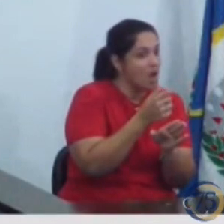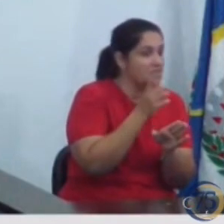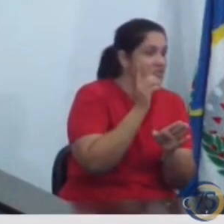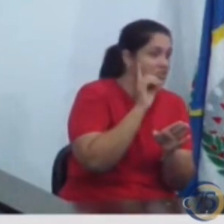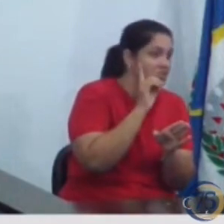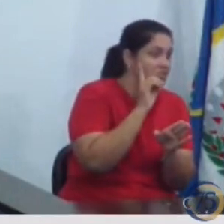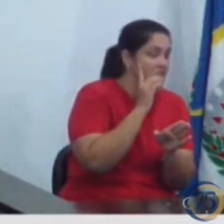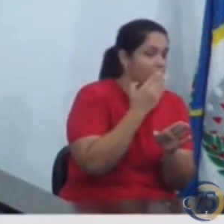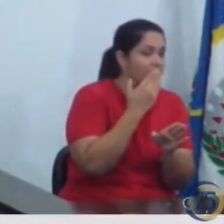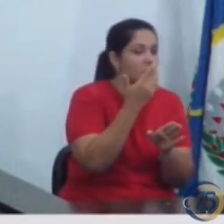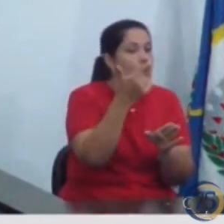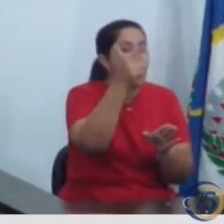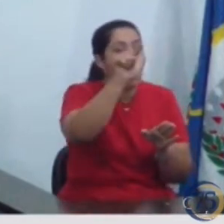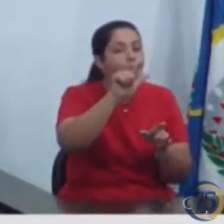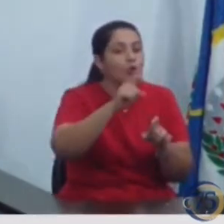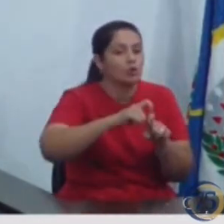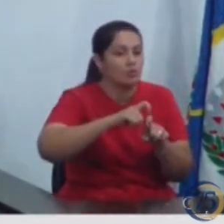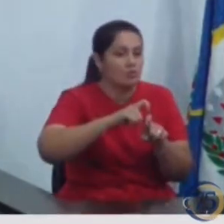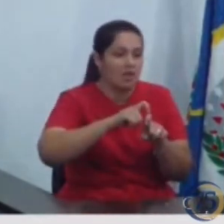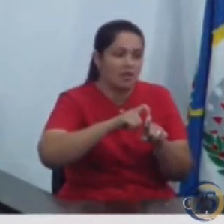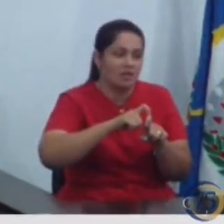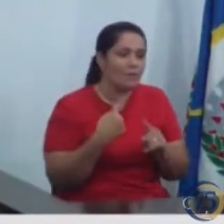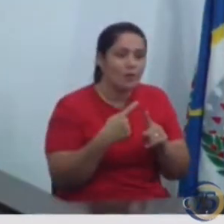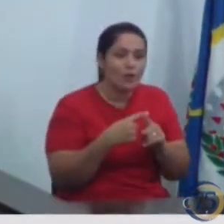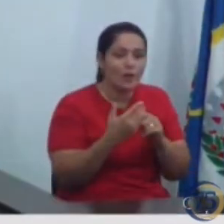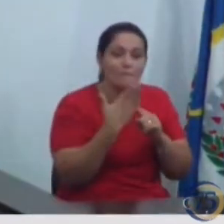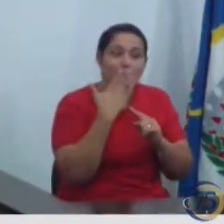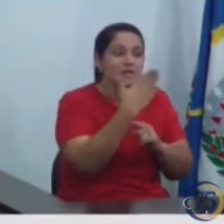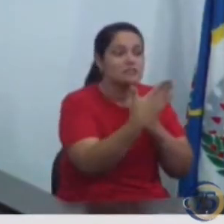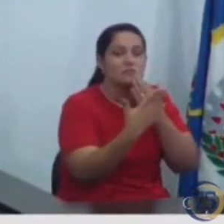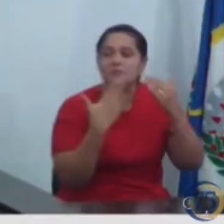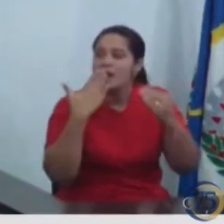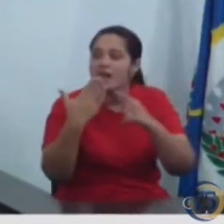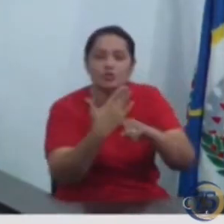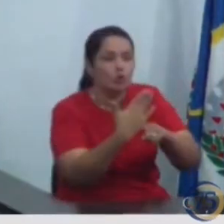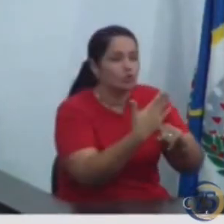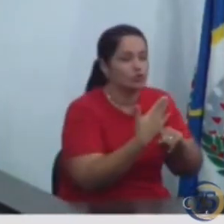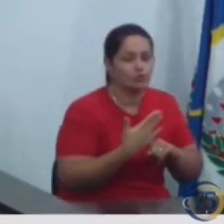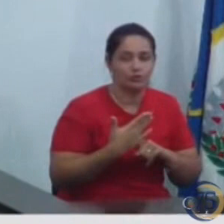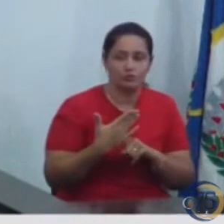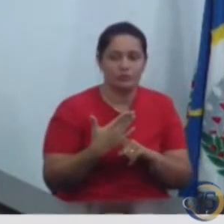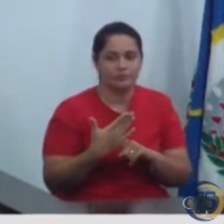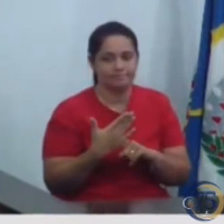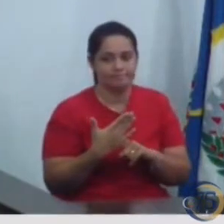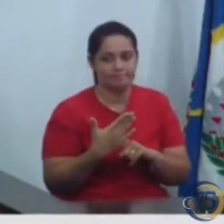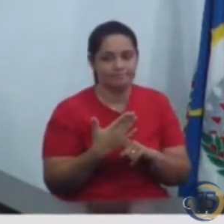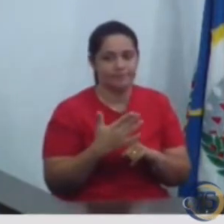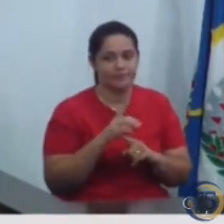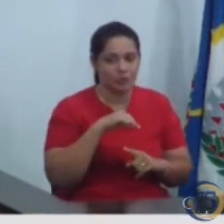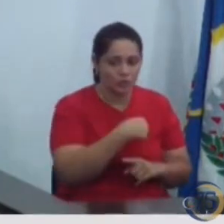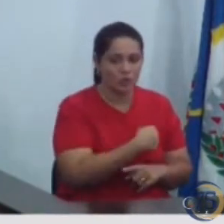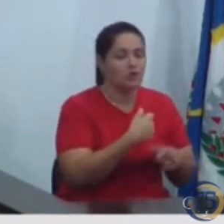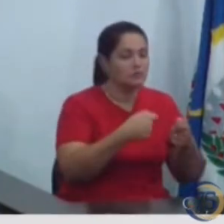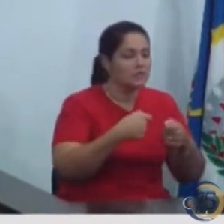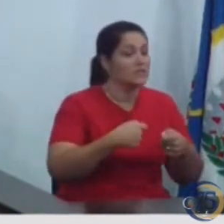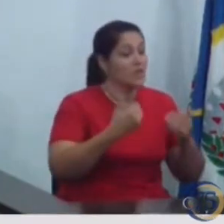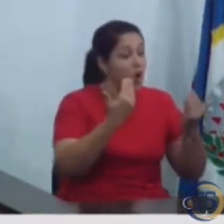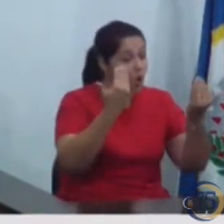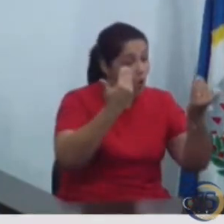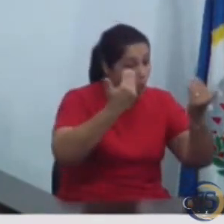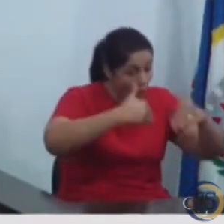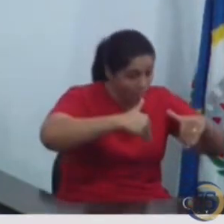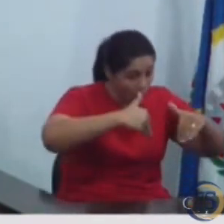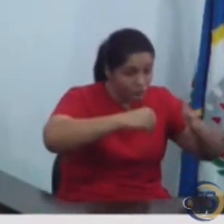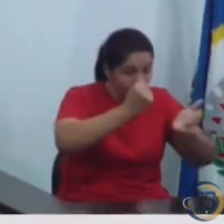seus posicionamentos sobre vários assuntos a vereadora Sueli friozzi pediu que a prefeitura por meio da Secretaria da